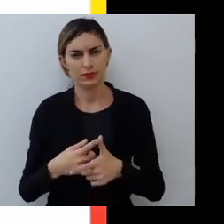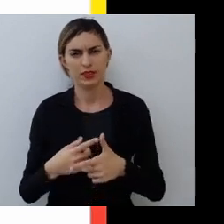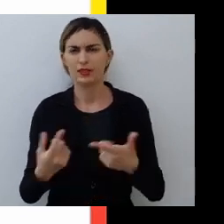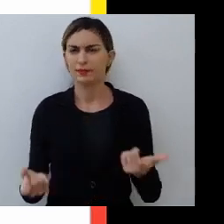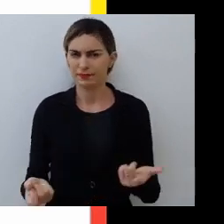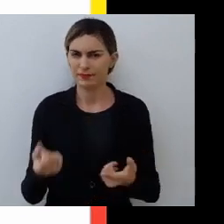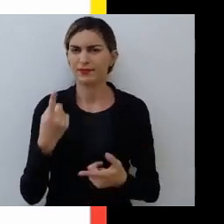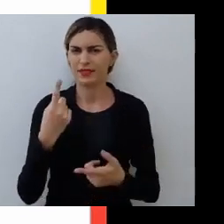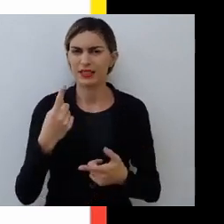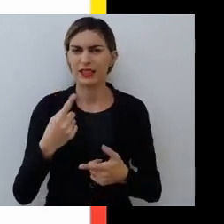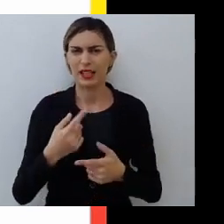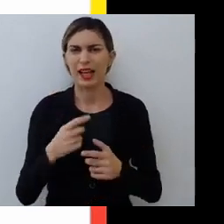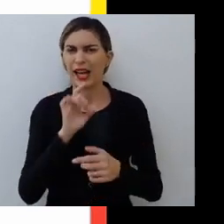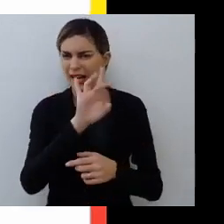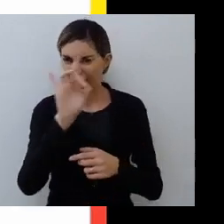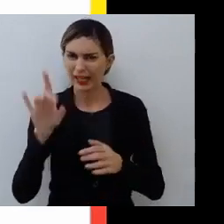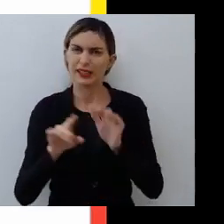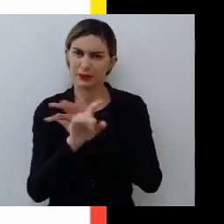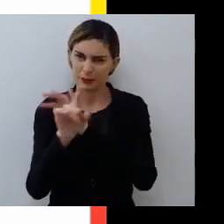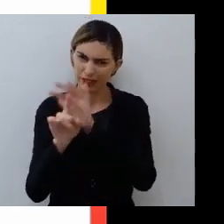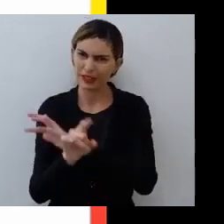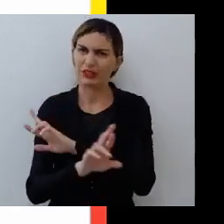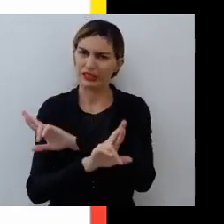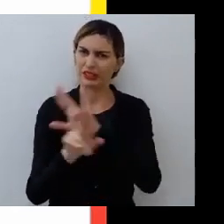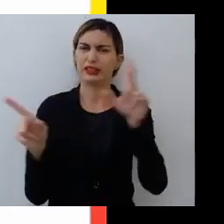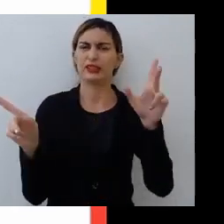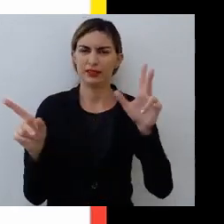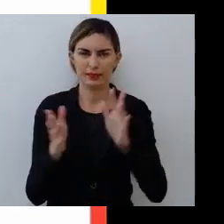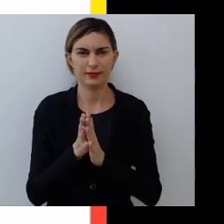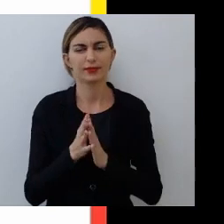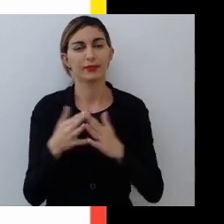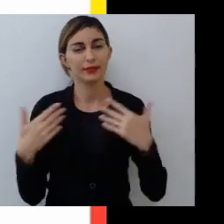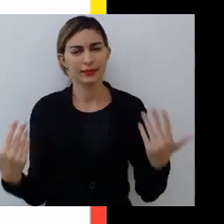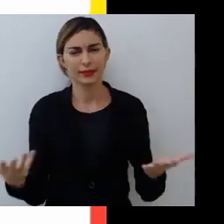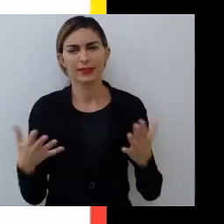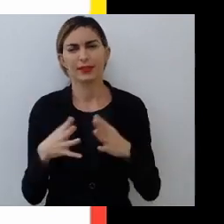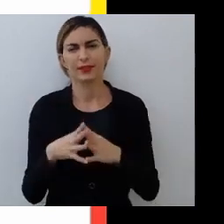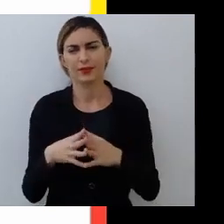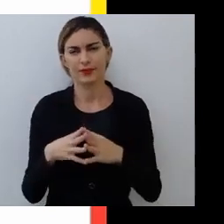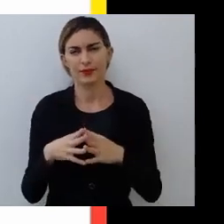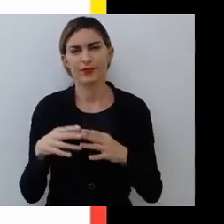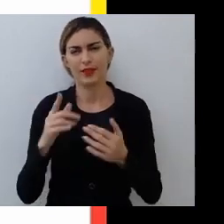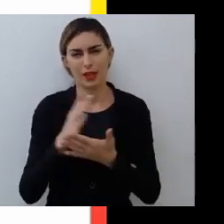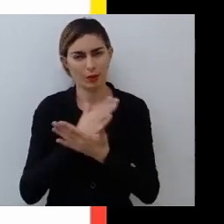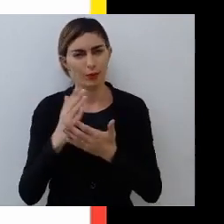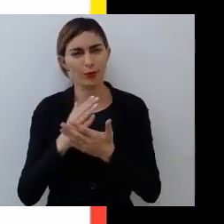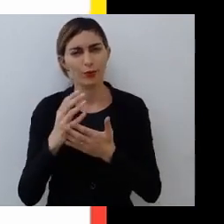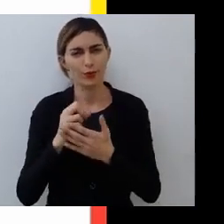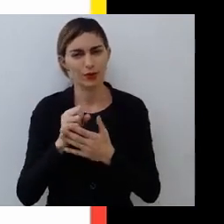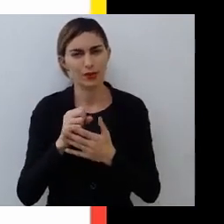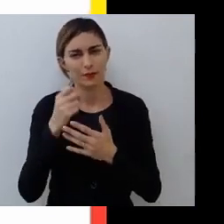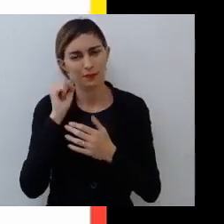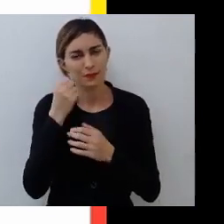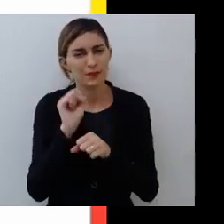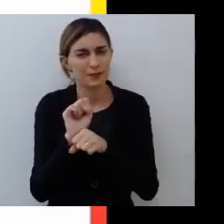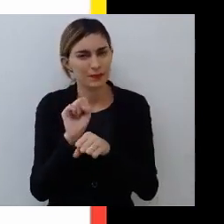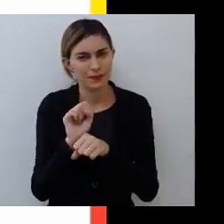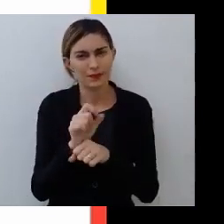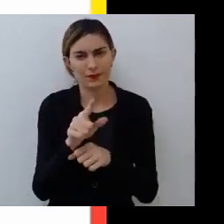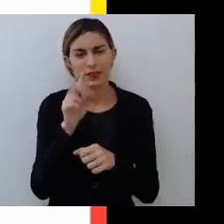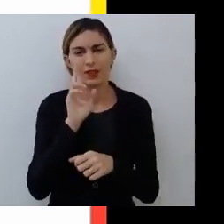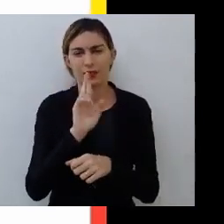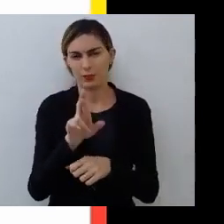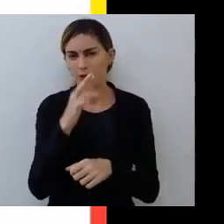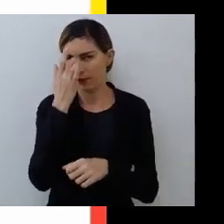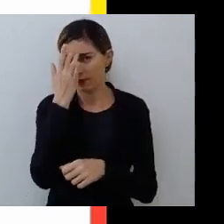Cara, é uma mais absurda do que a outra, né? Então, vou te dar aí mais alguns segundinhos para você responder. Essa é